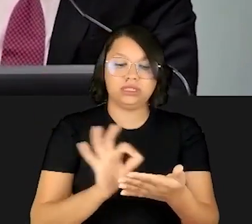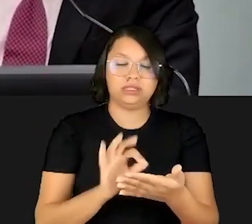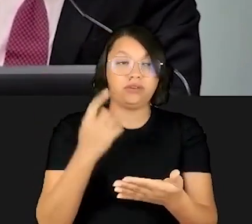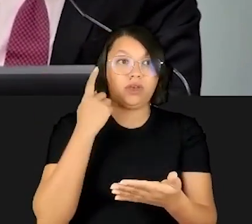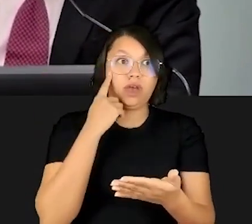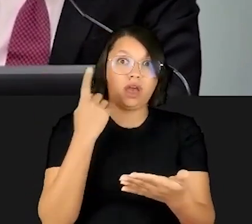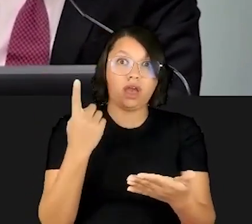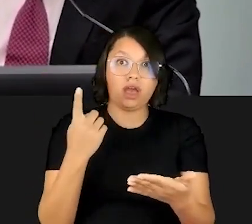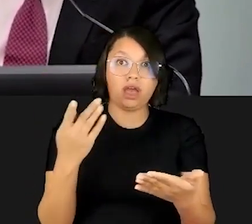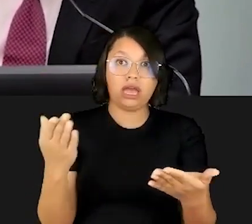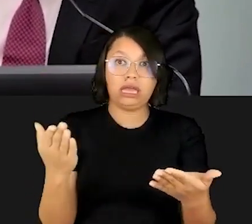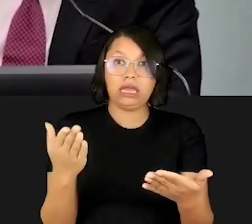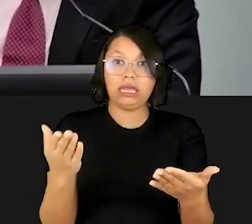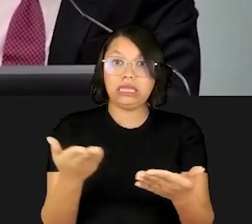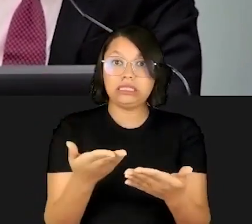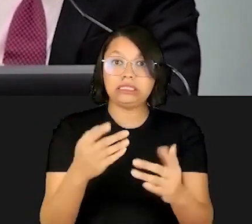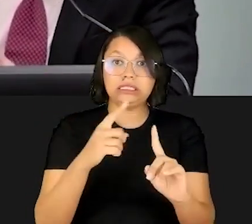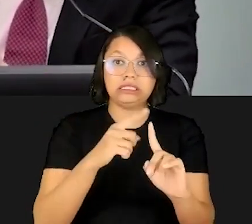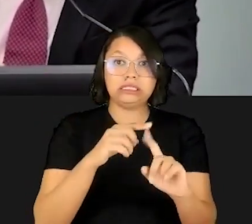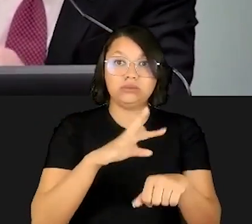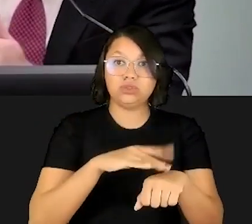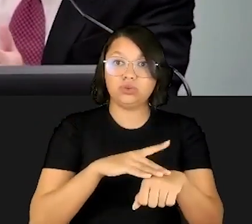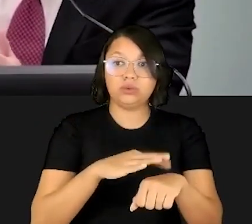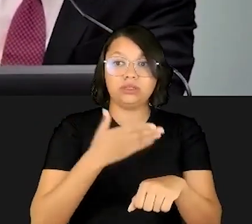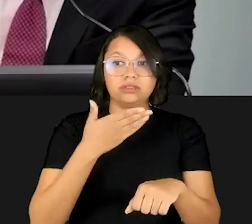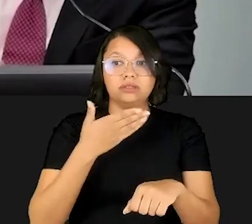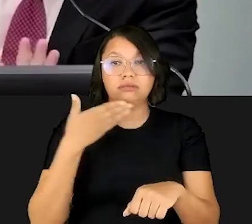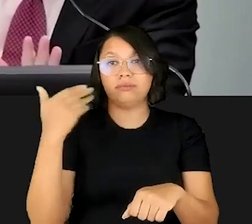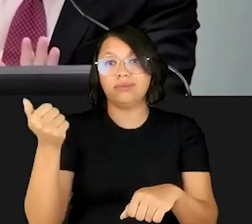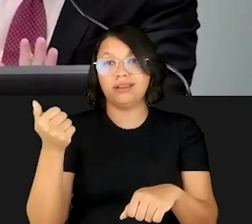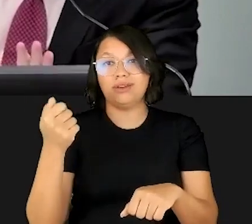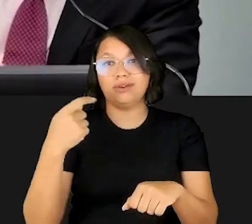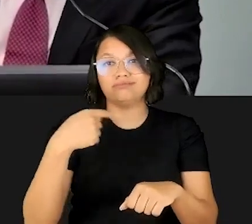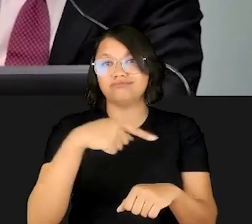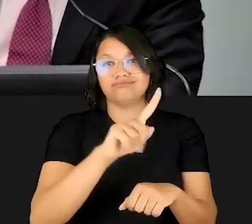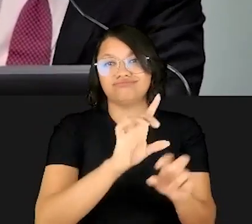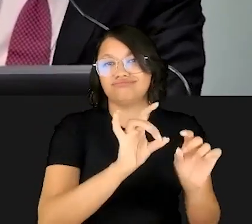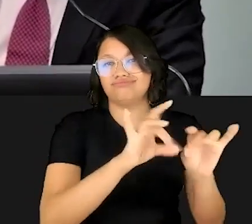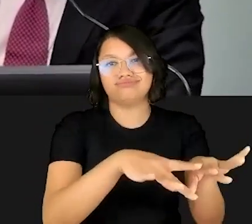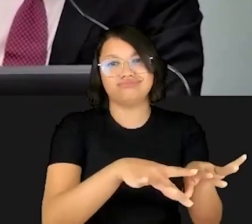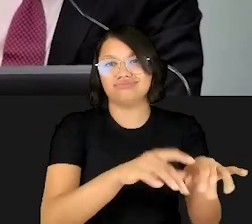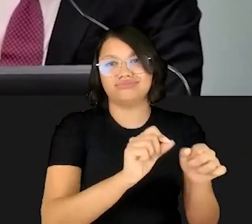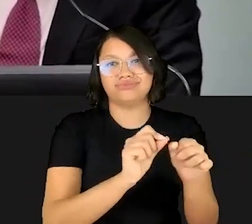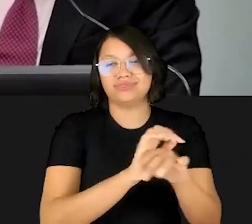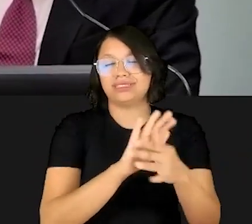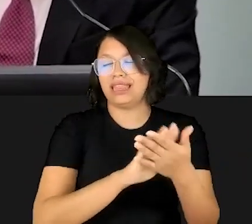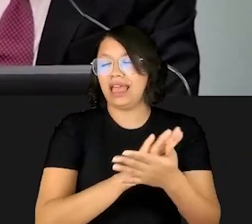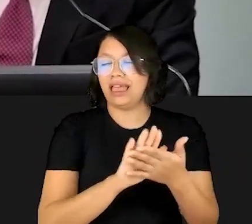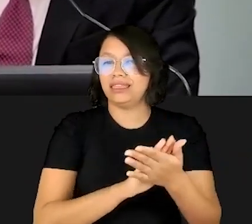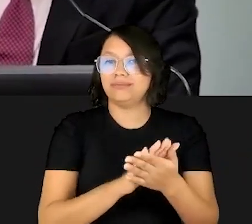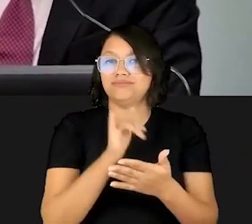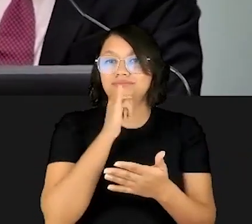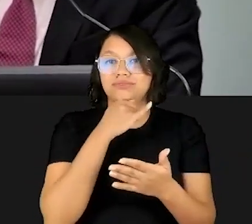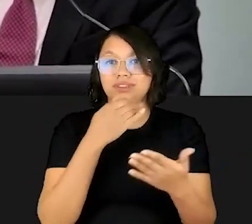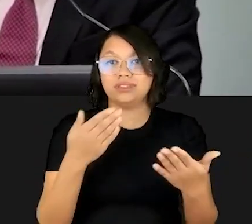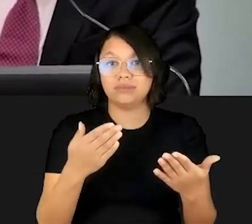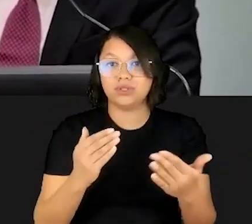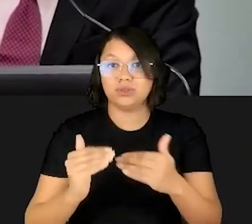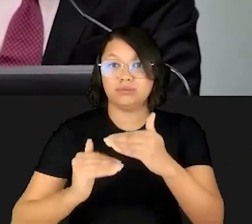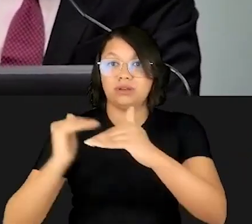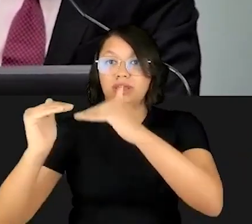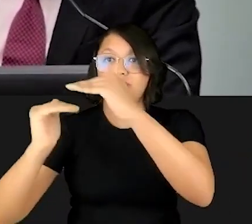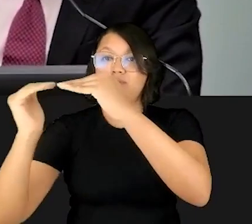olha, paciente com esse tipo de problema, será melhor deixá-lo e não fazer nada. E, infelizmente, para a evolução